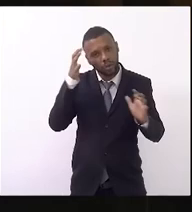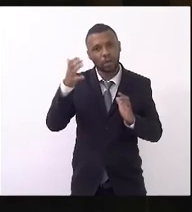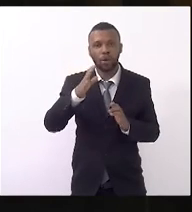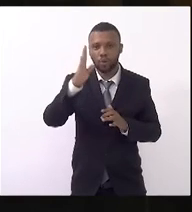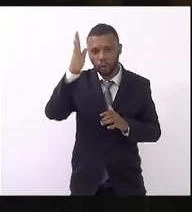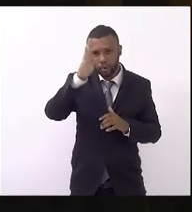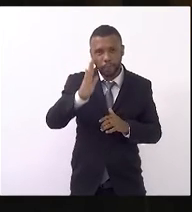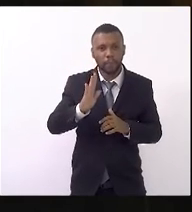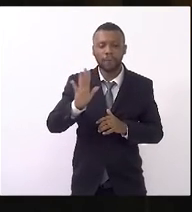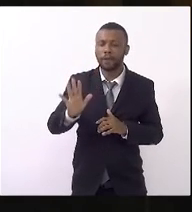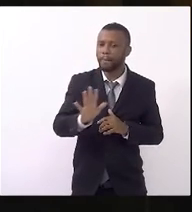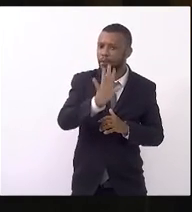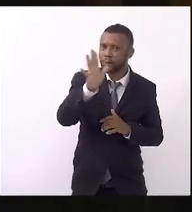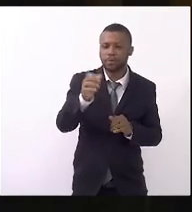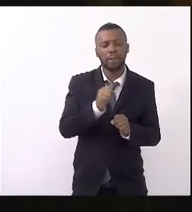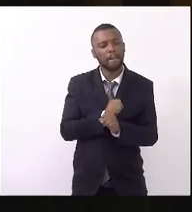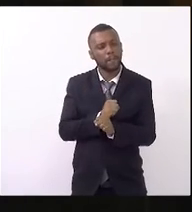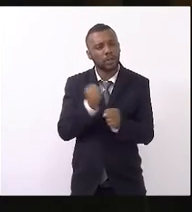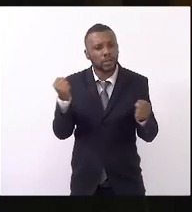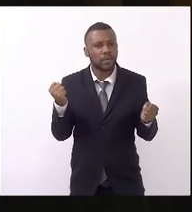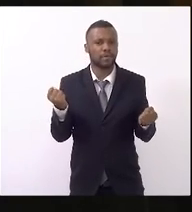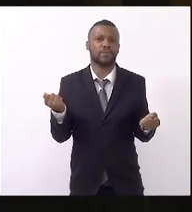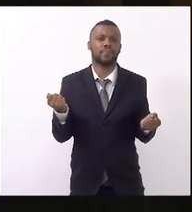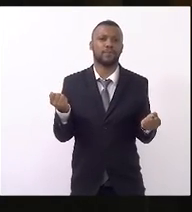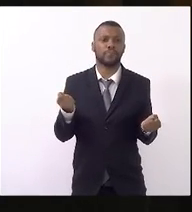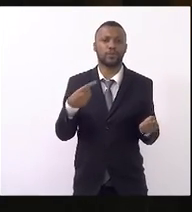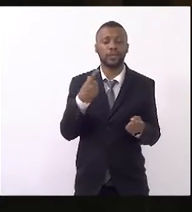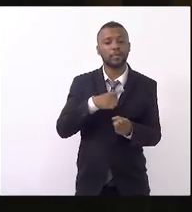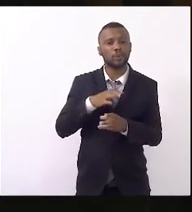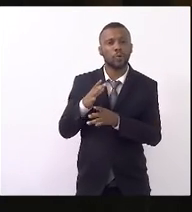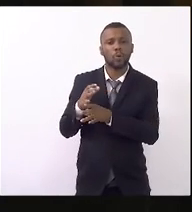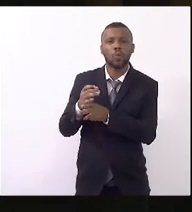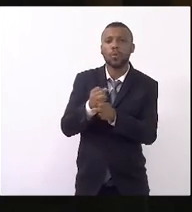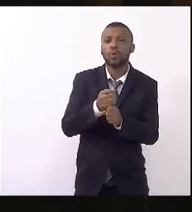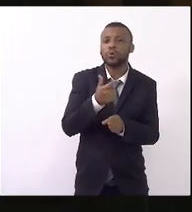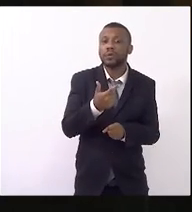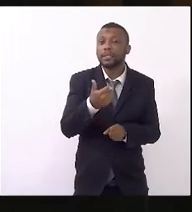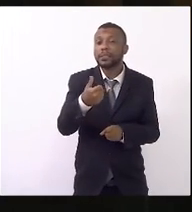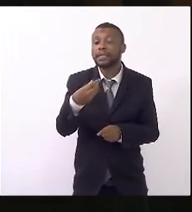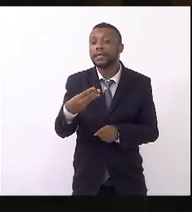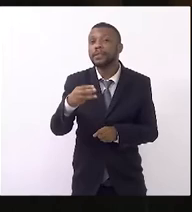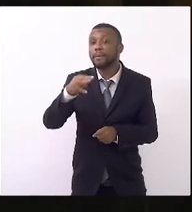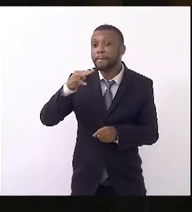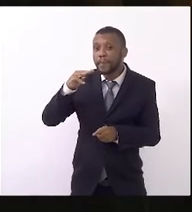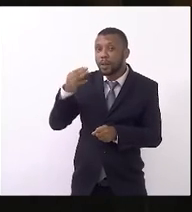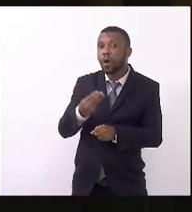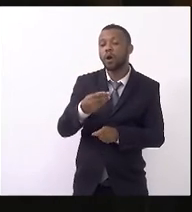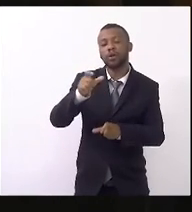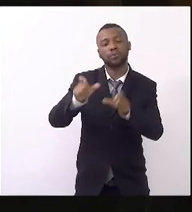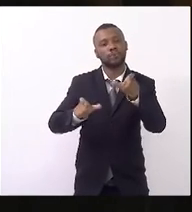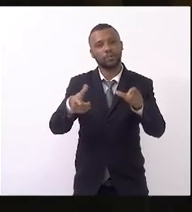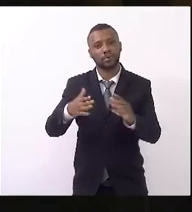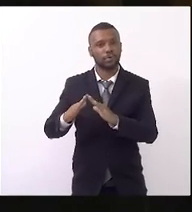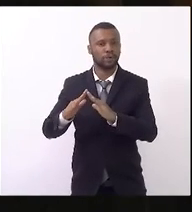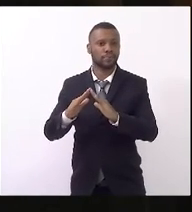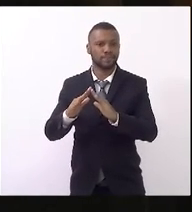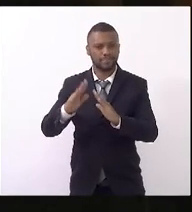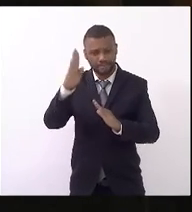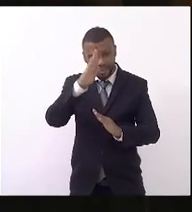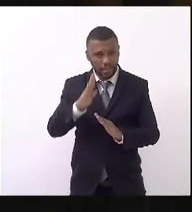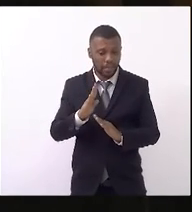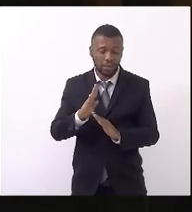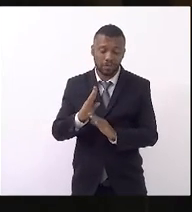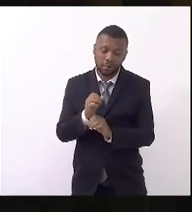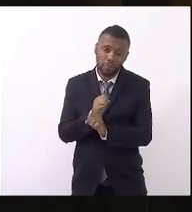Brasil. Não é possível. Nós temos 213 milhões de brasileiros. E não é possível que um